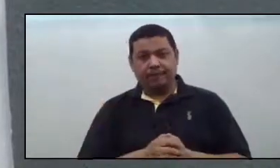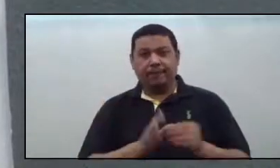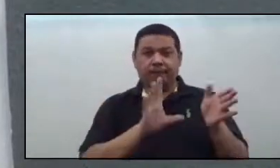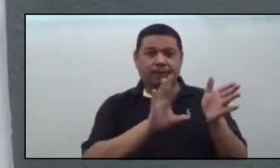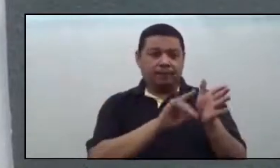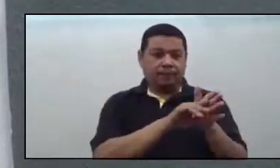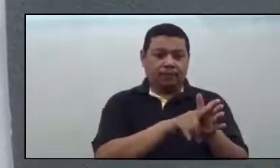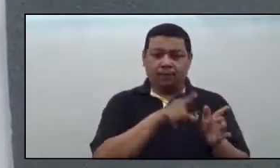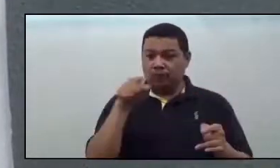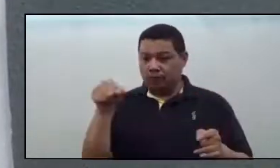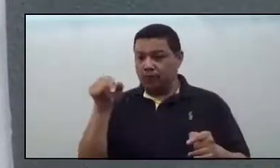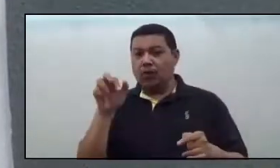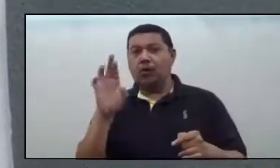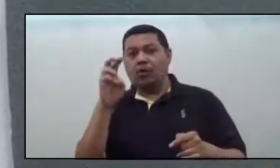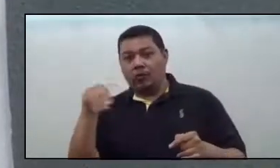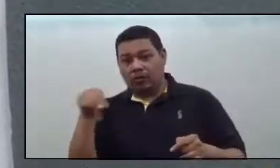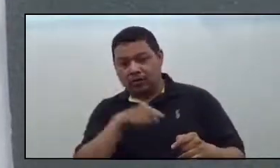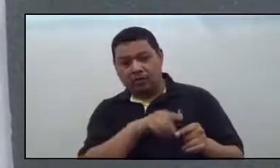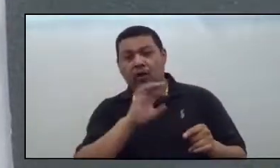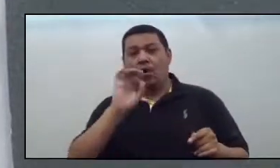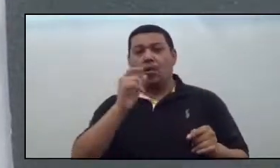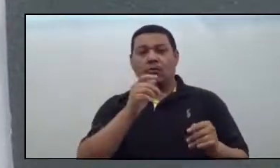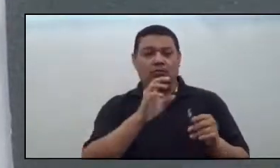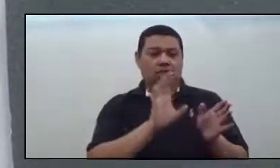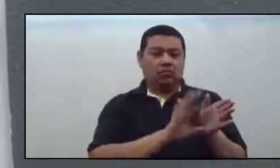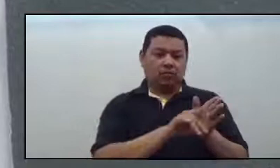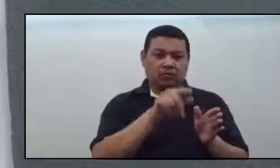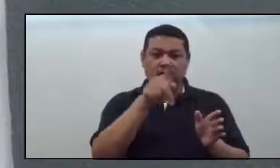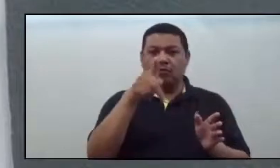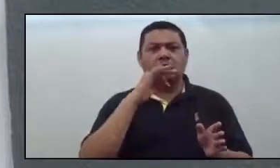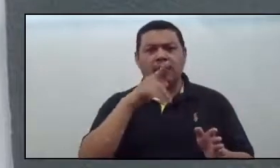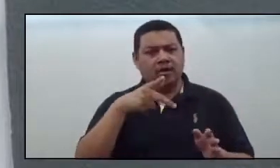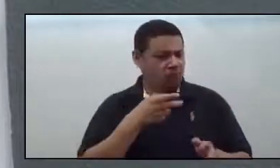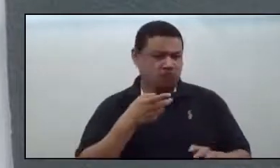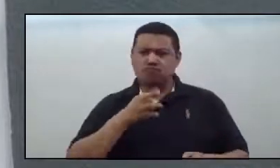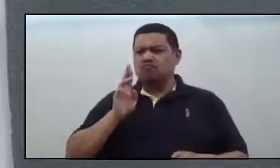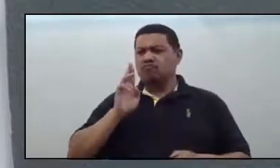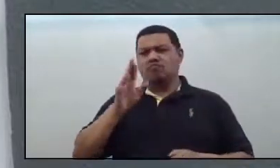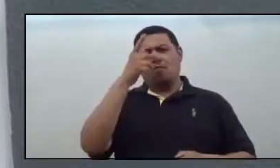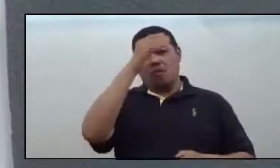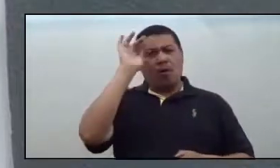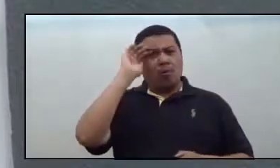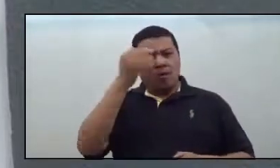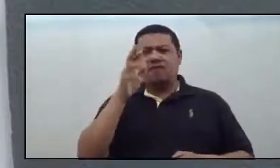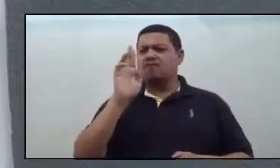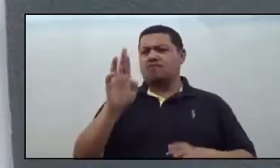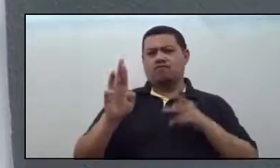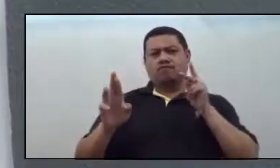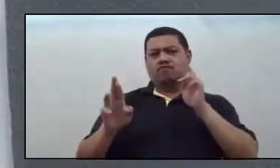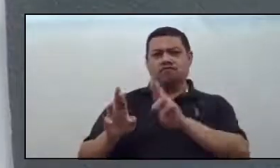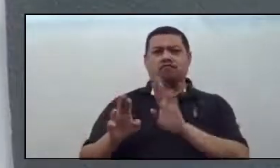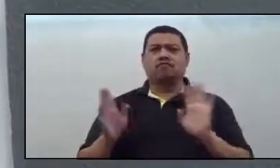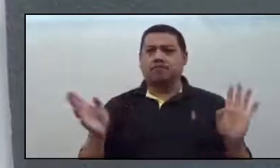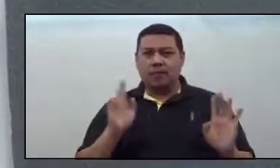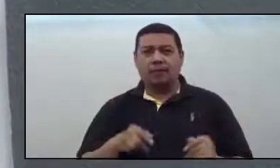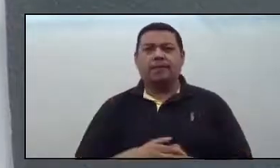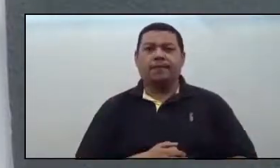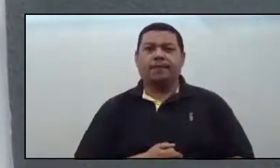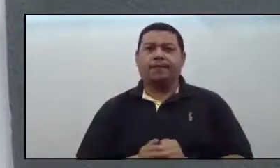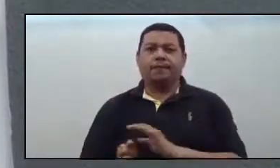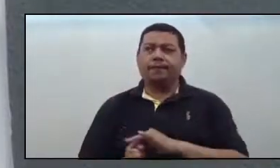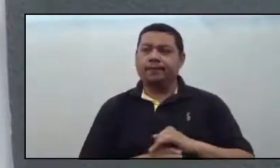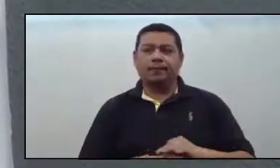Pimenta, onde ele achar mais conveniente, segundo o plano municipal de mobilidade urbana.